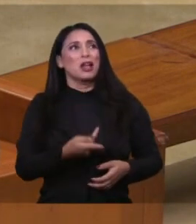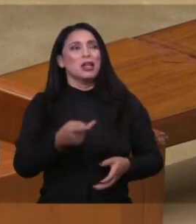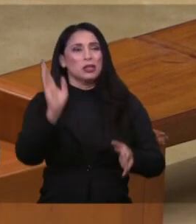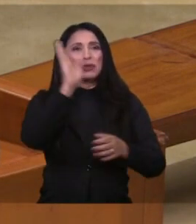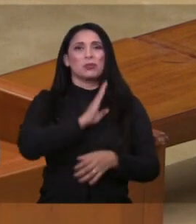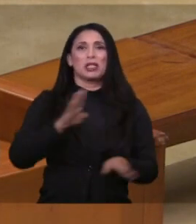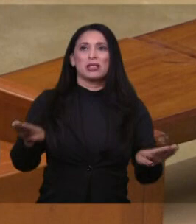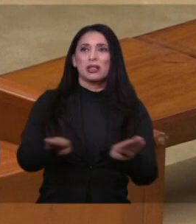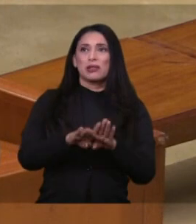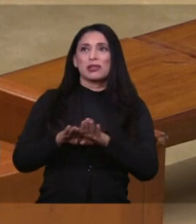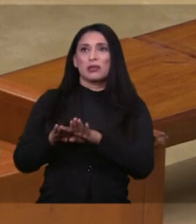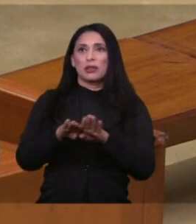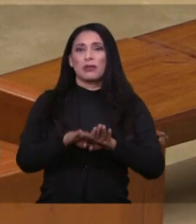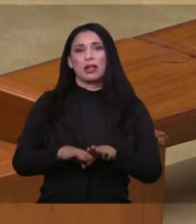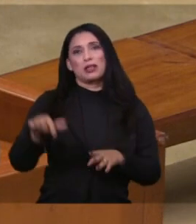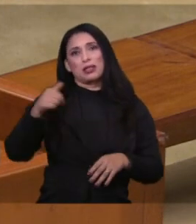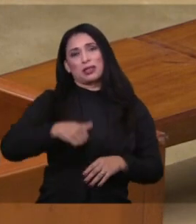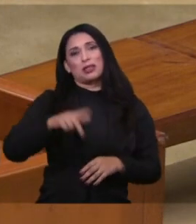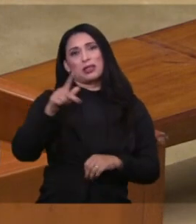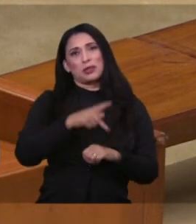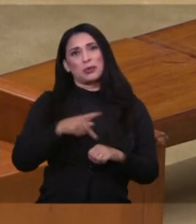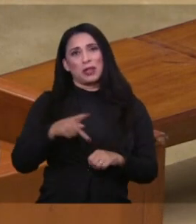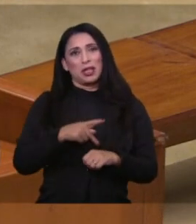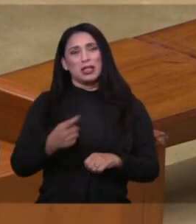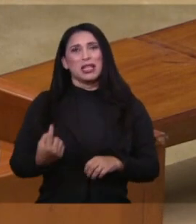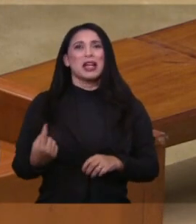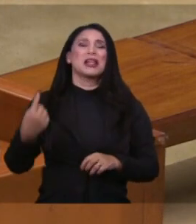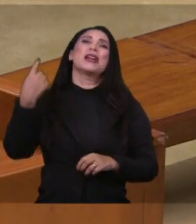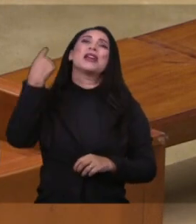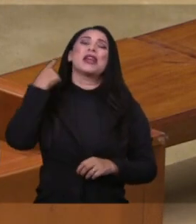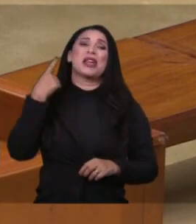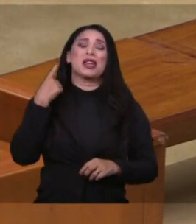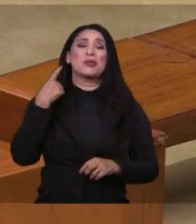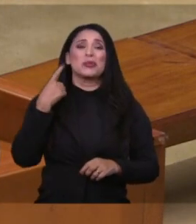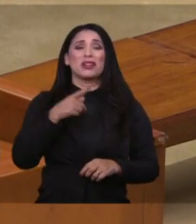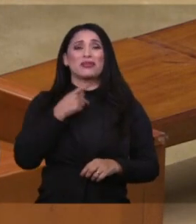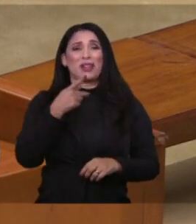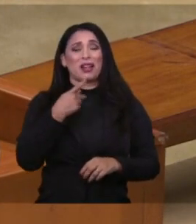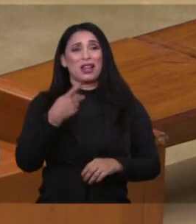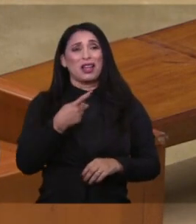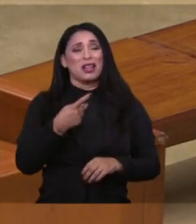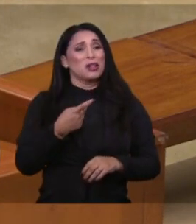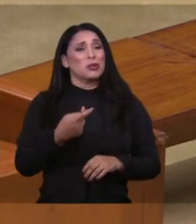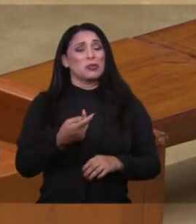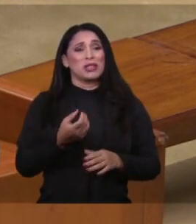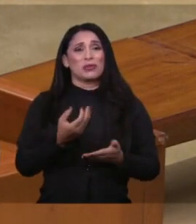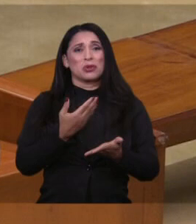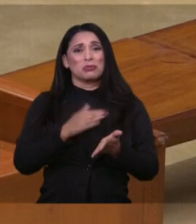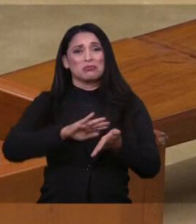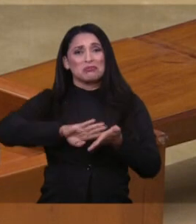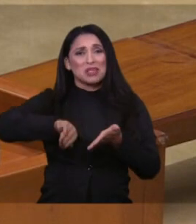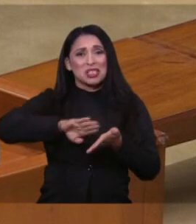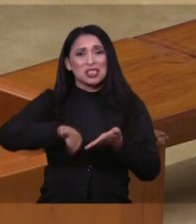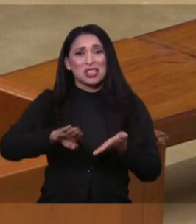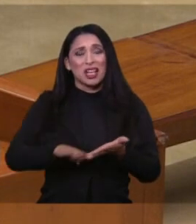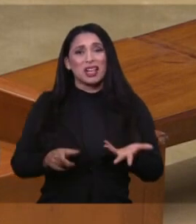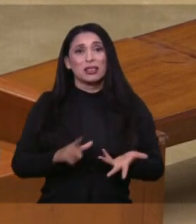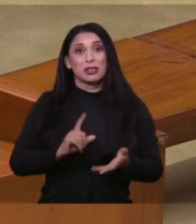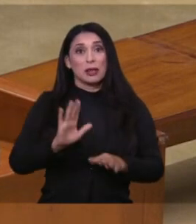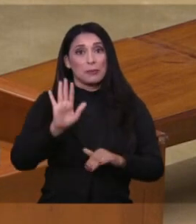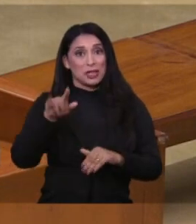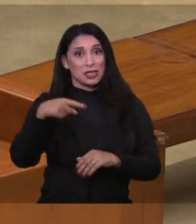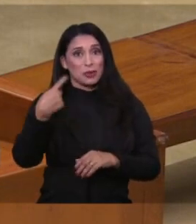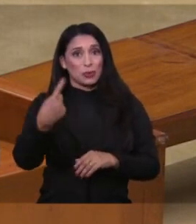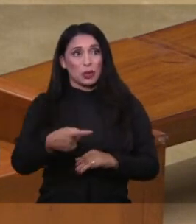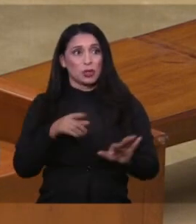que existiria nesse país. Foi uma teoria que à época foi muito rechaçada, mas que, ao longo dos anos, diante dos avanços do